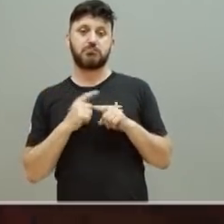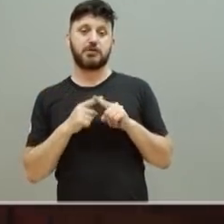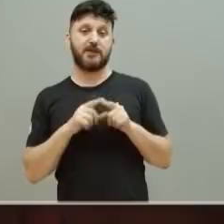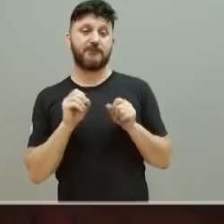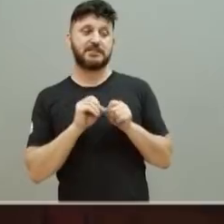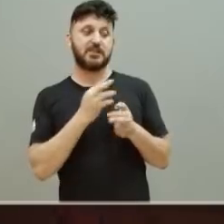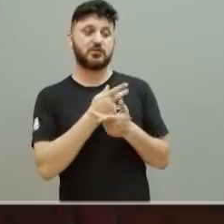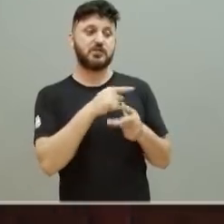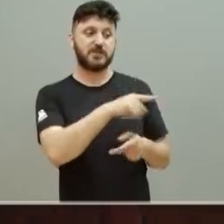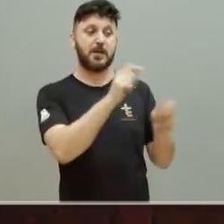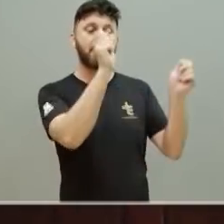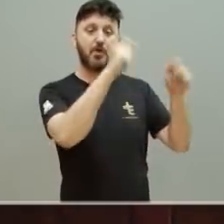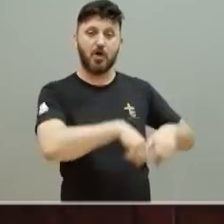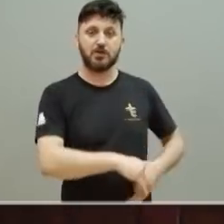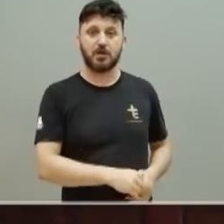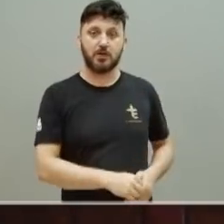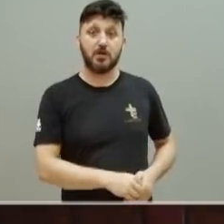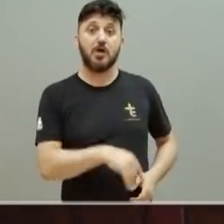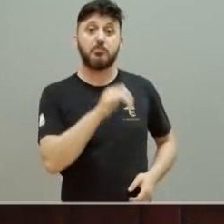que você é capaz de fazer.